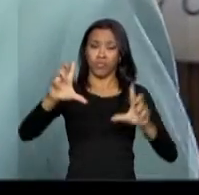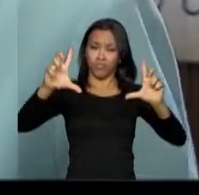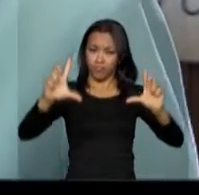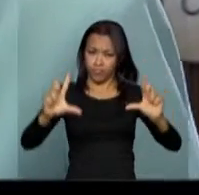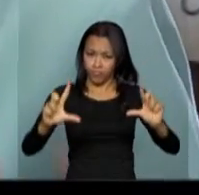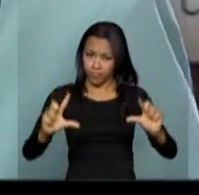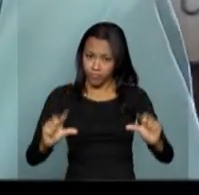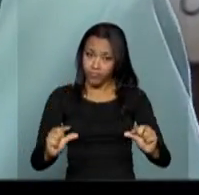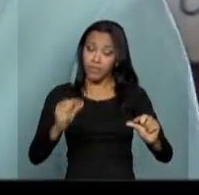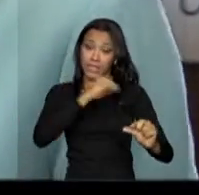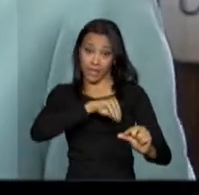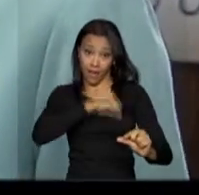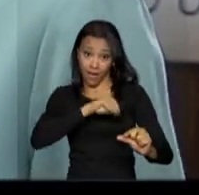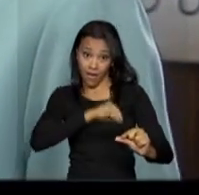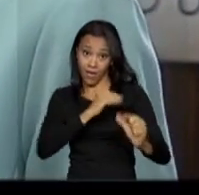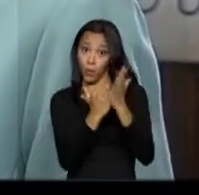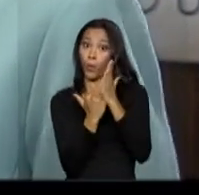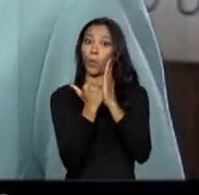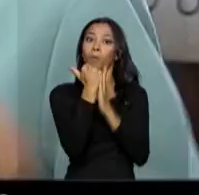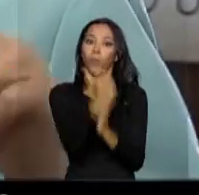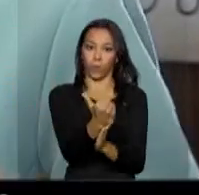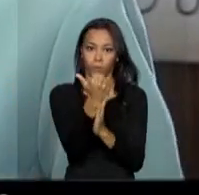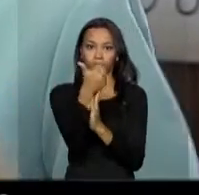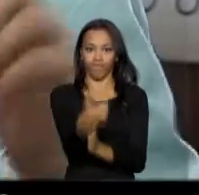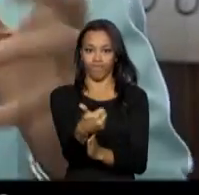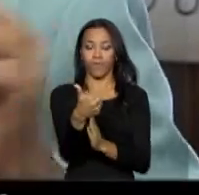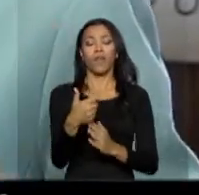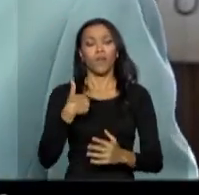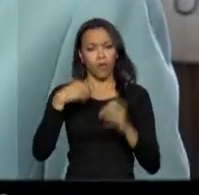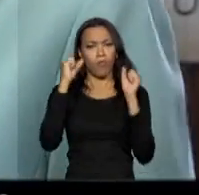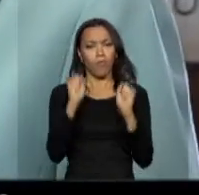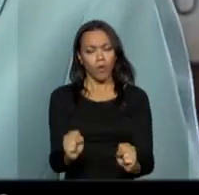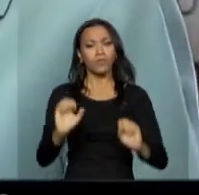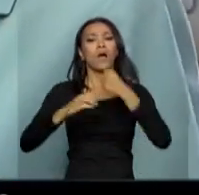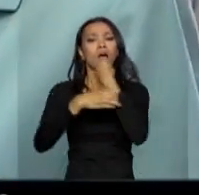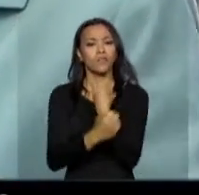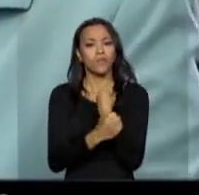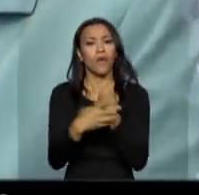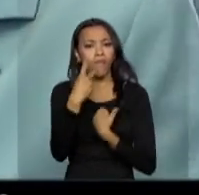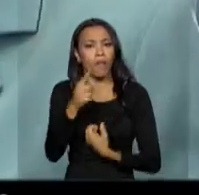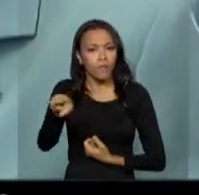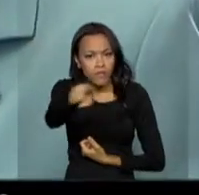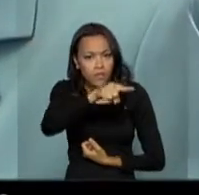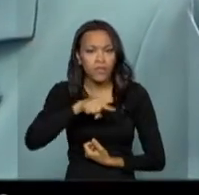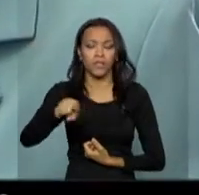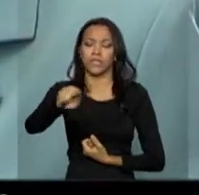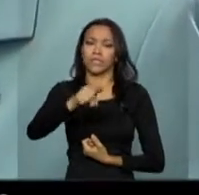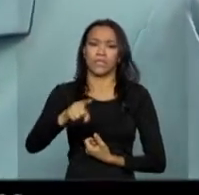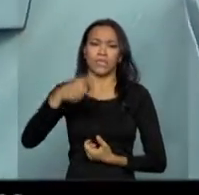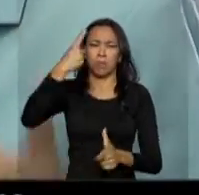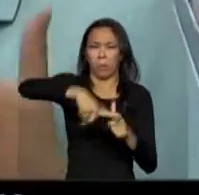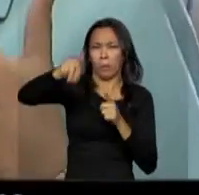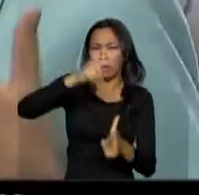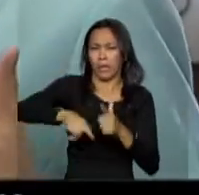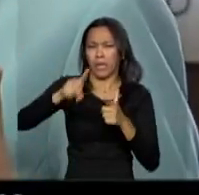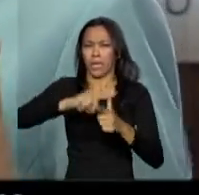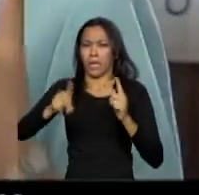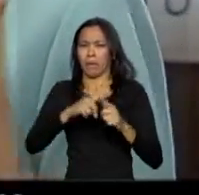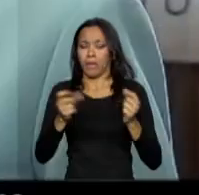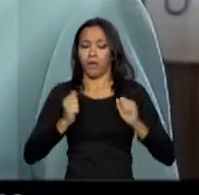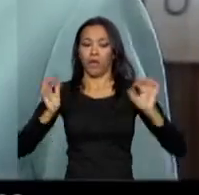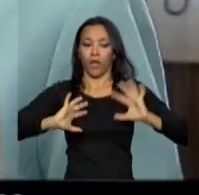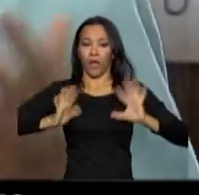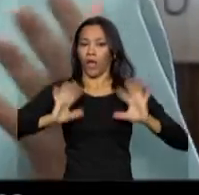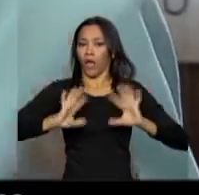decrescentes, renda e salários em alta. Eu posso garantir a vocês que nenhuma dificuldade me fará